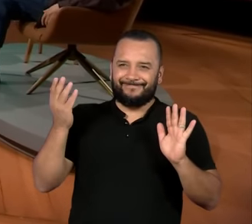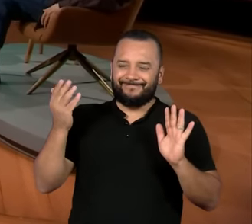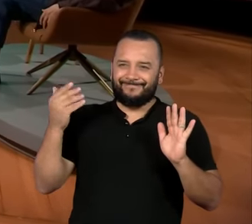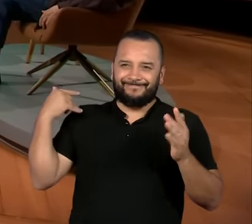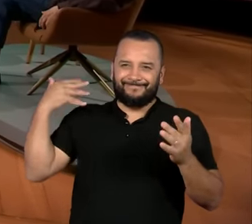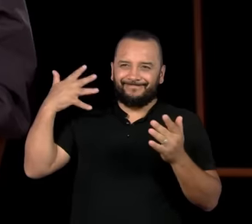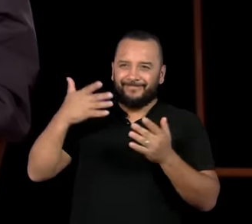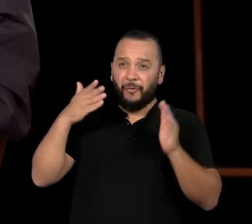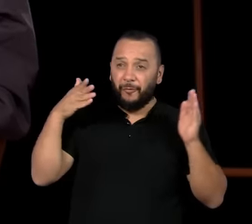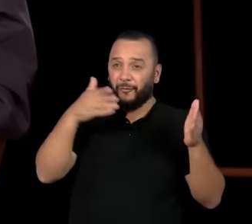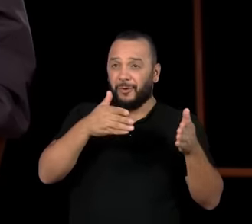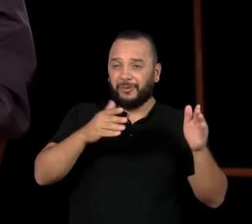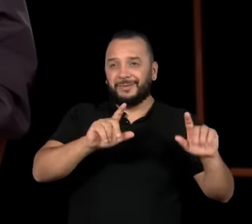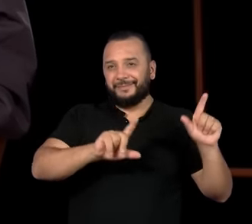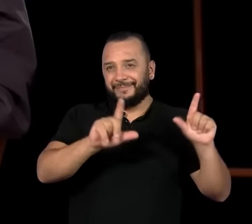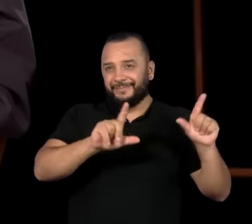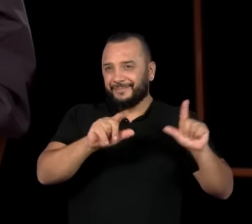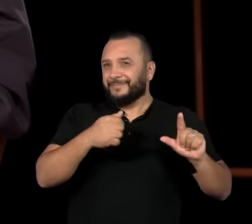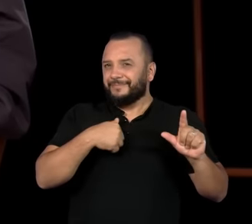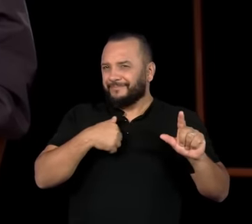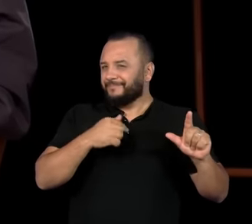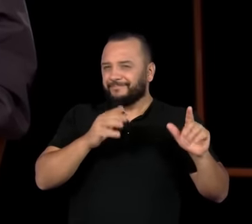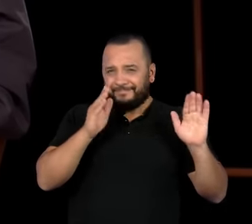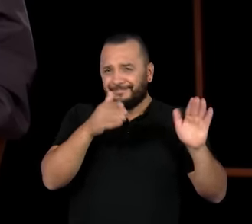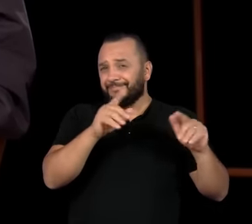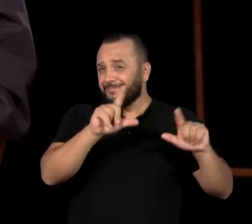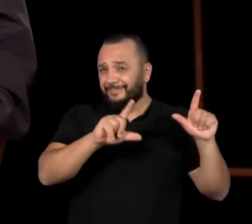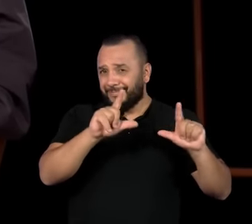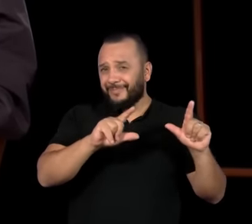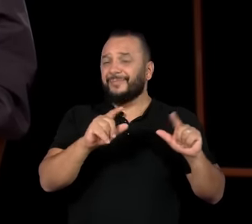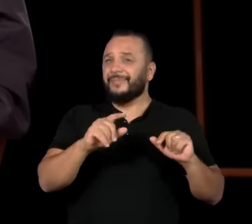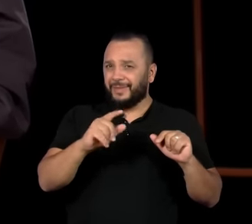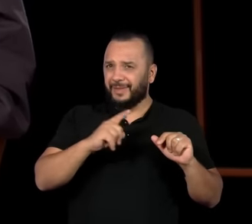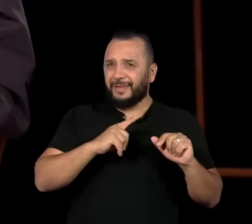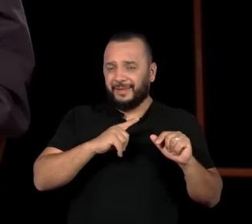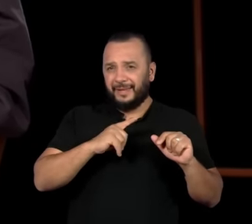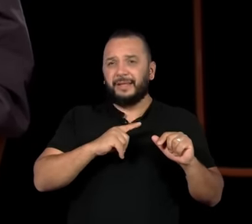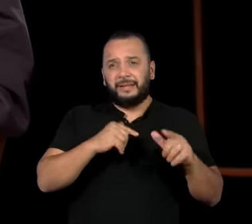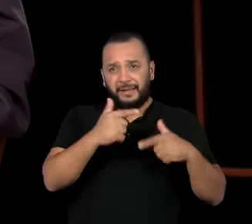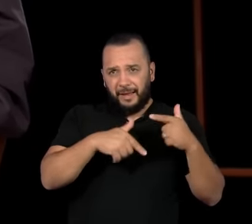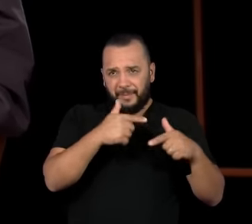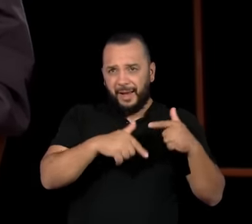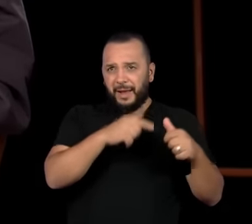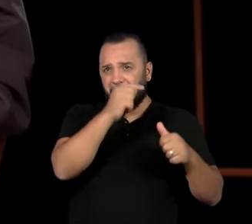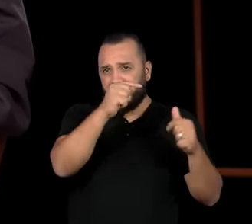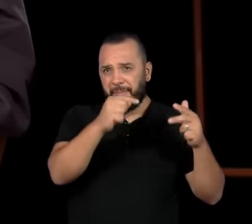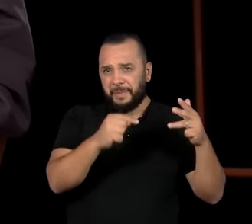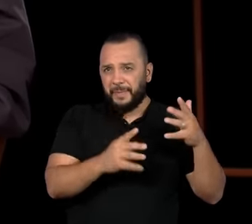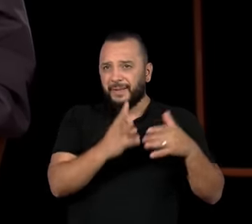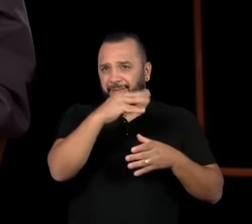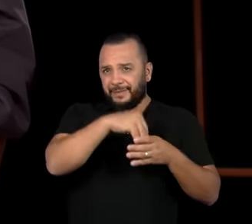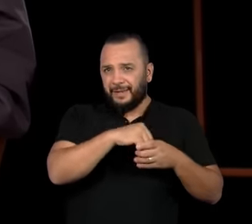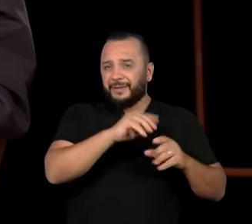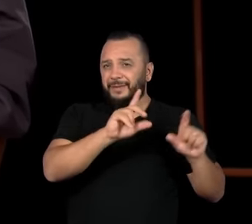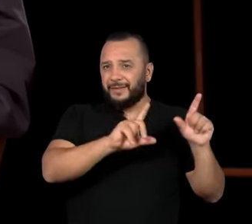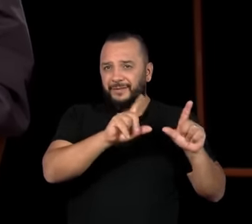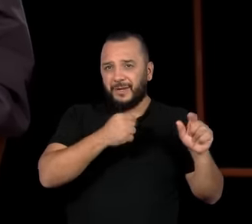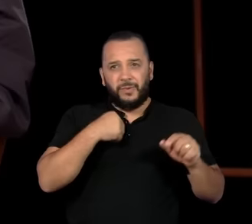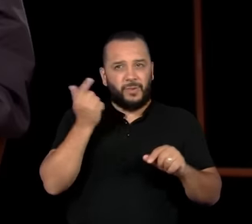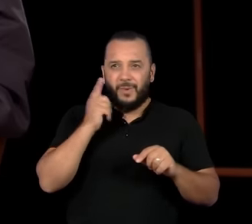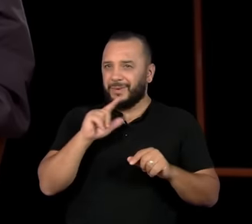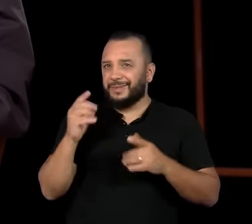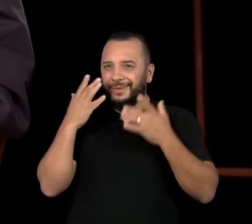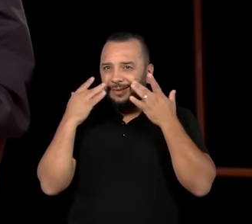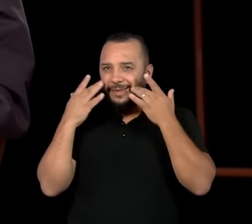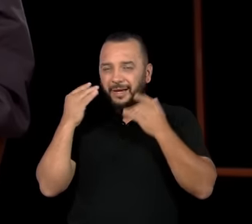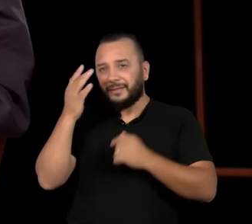e, por estar muito ligado à televisão e cheio de ocupações lá dentro, eu não conseguia fazer teatro.